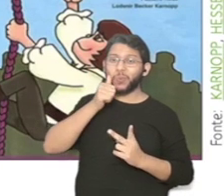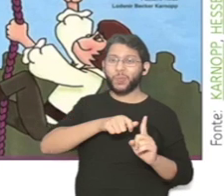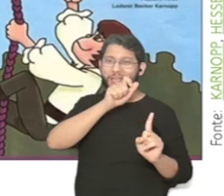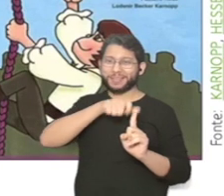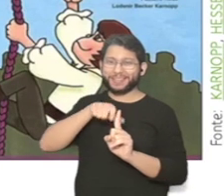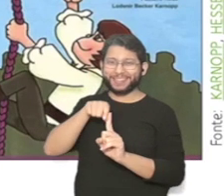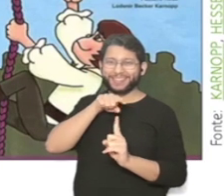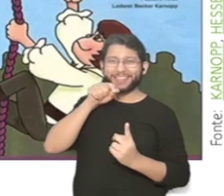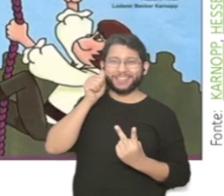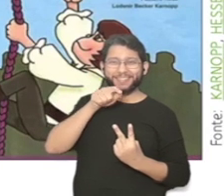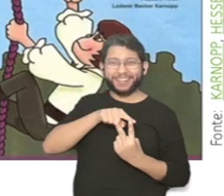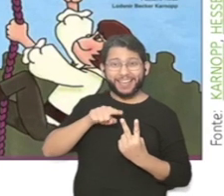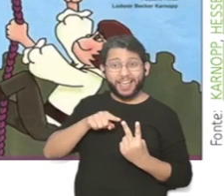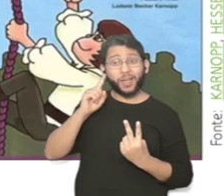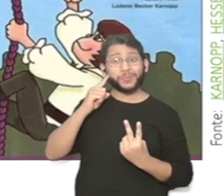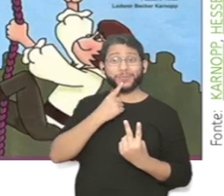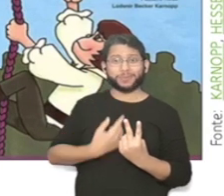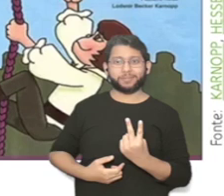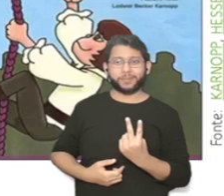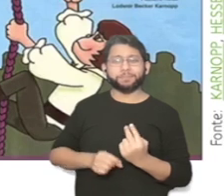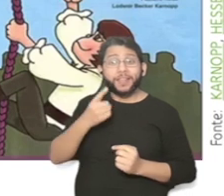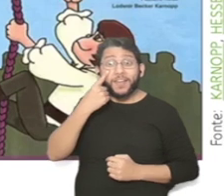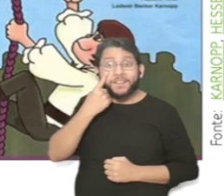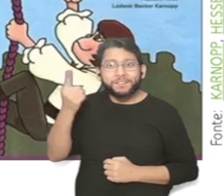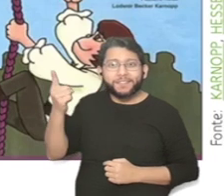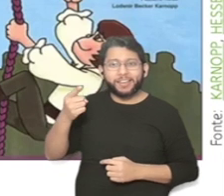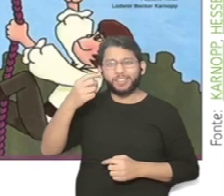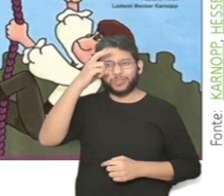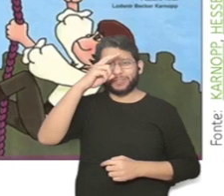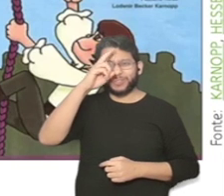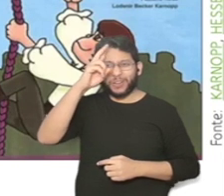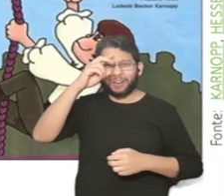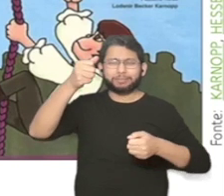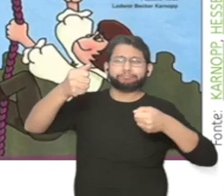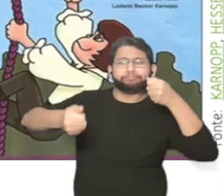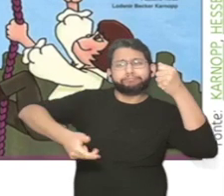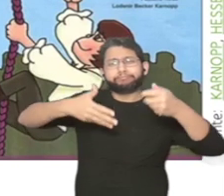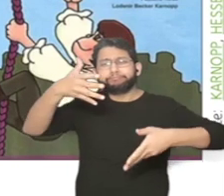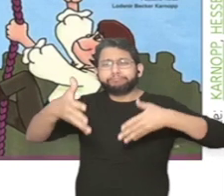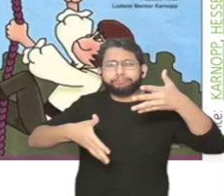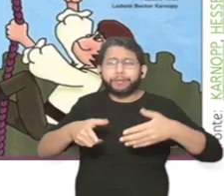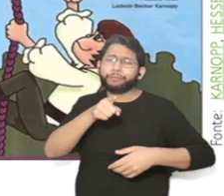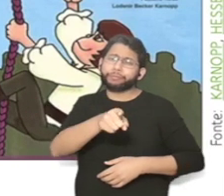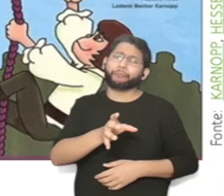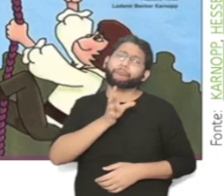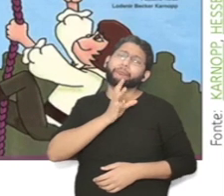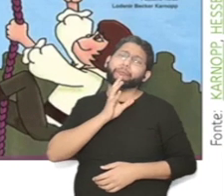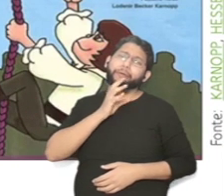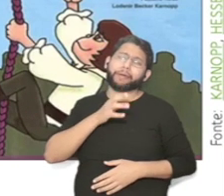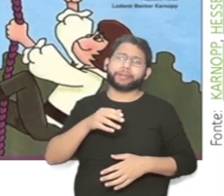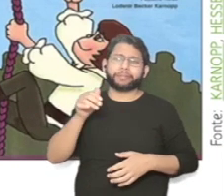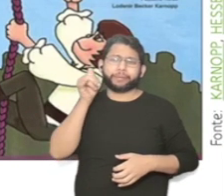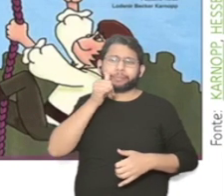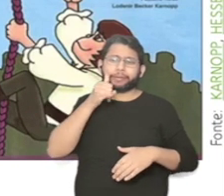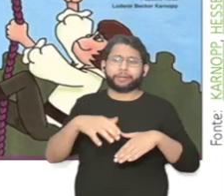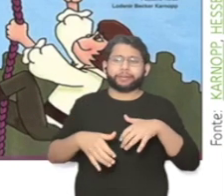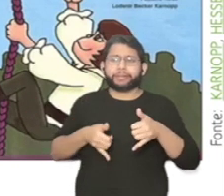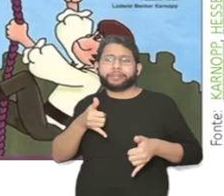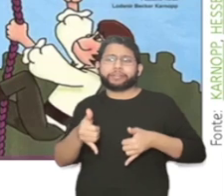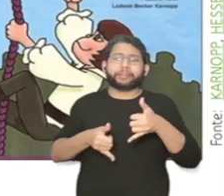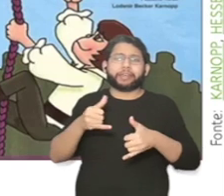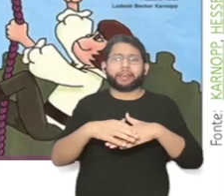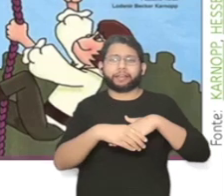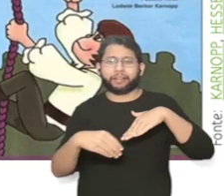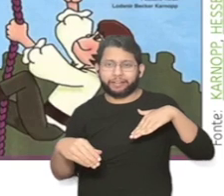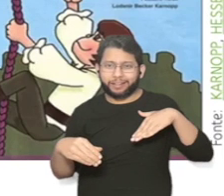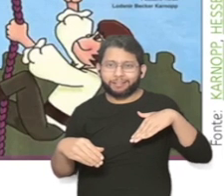né? Nesses dois livros nós temos uma adaptação dos contos que vocês já conhecem, que é Cinderela e Rapunzel,